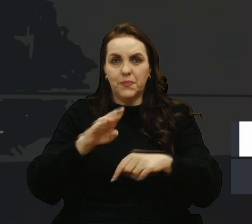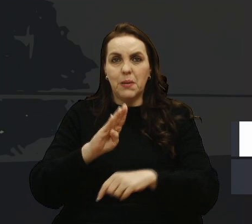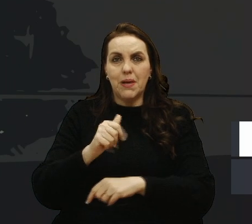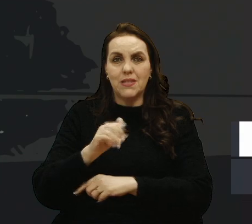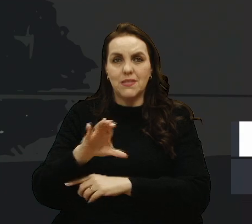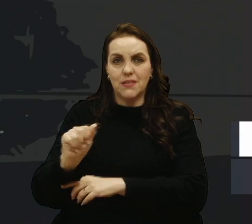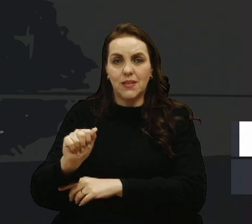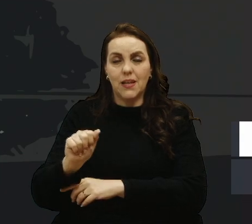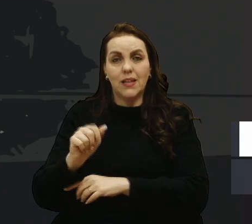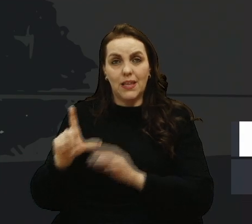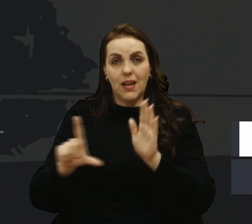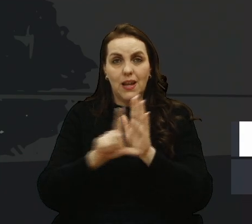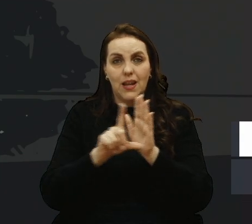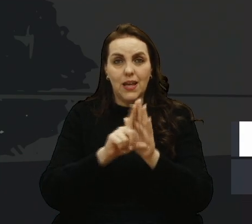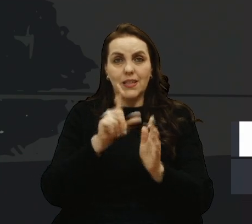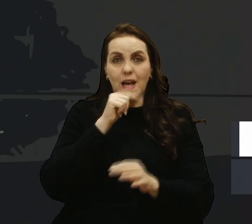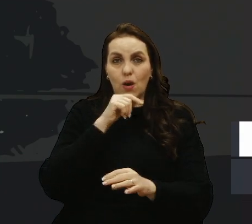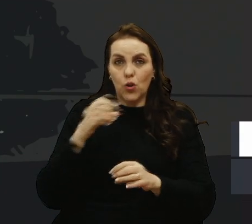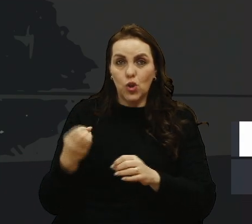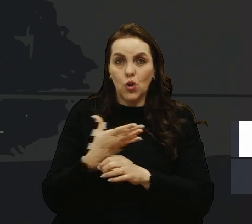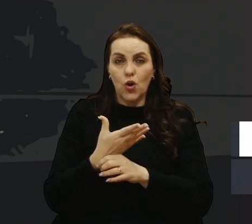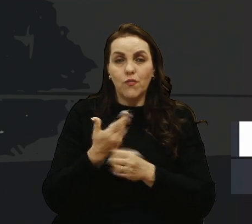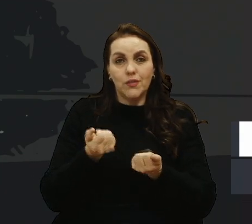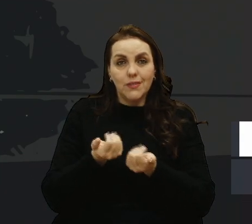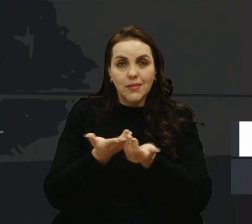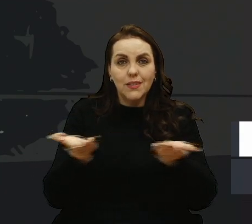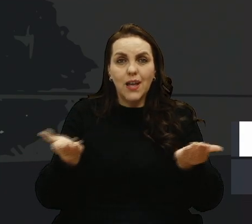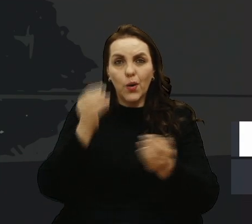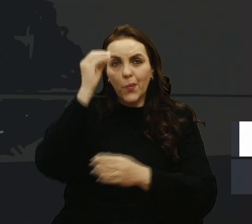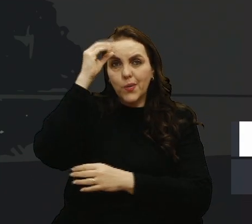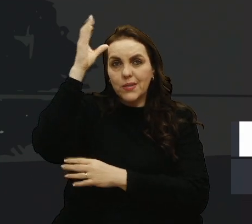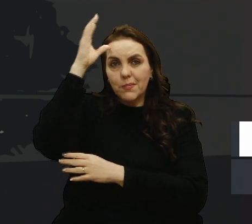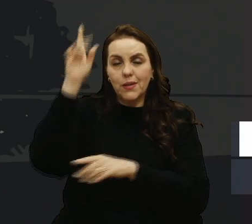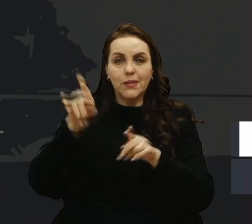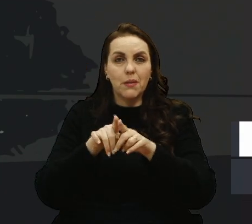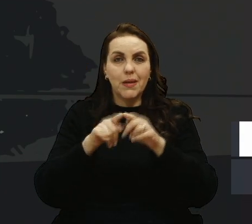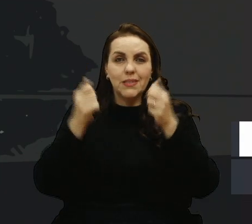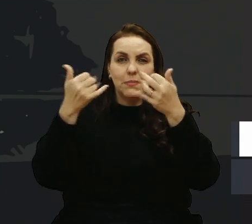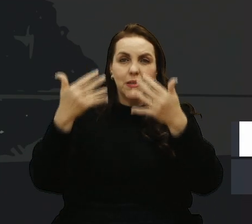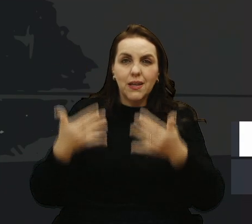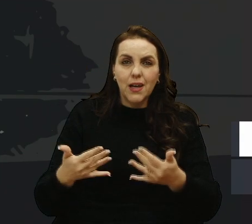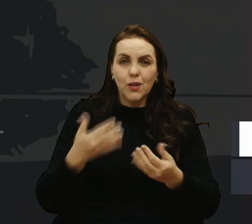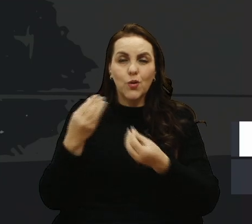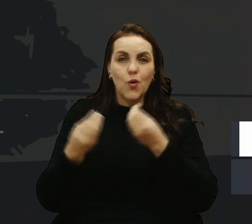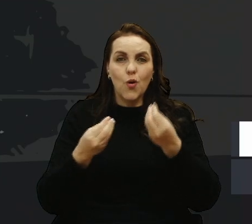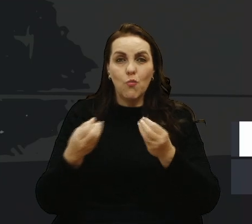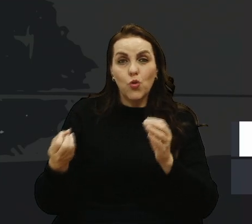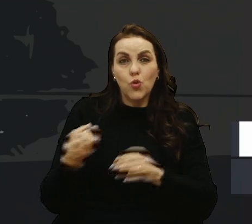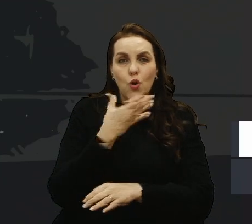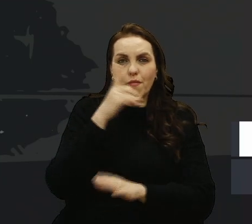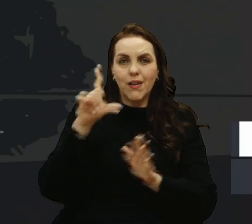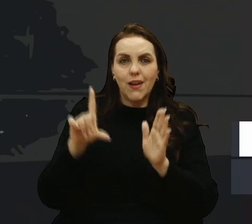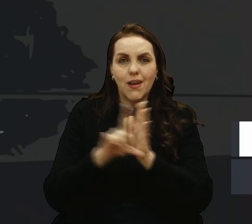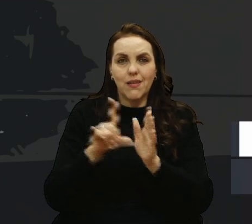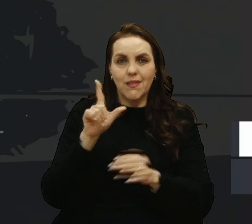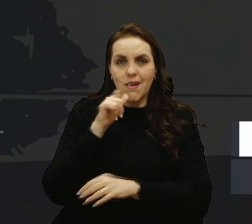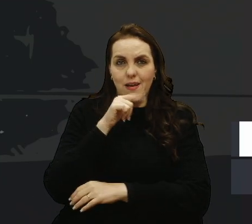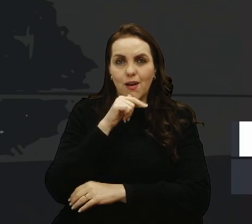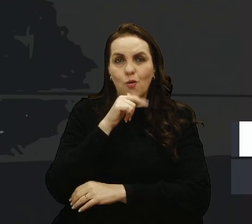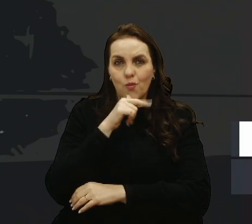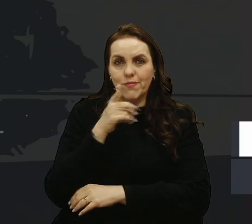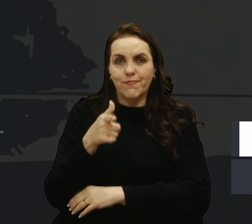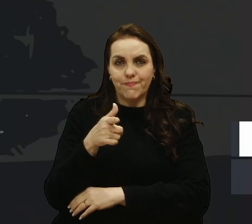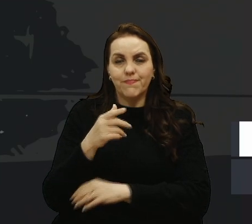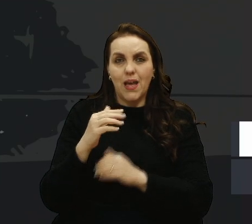levando para eles também conhecimento, falando sobre essa nova Lei das Águas, que